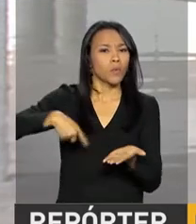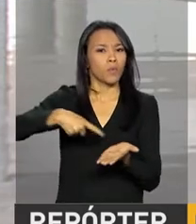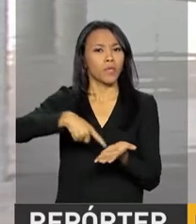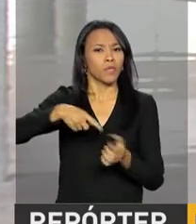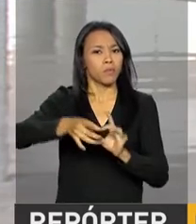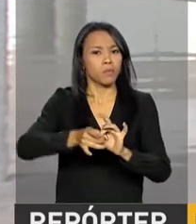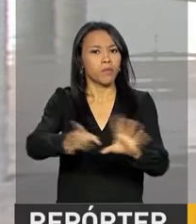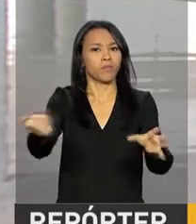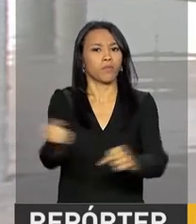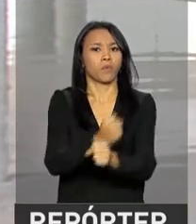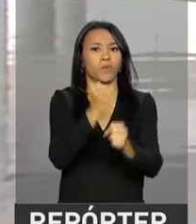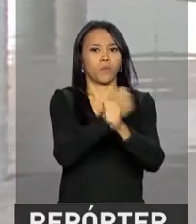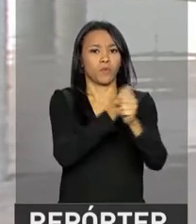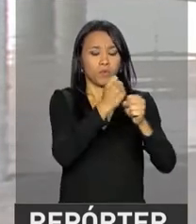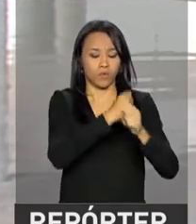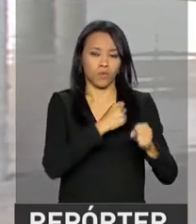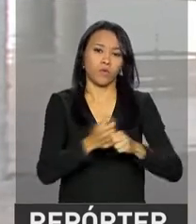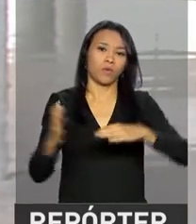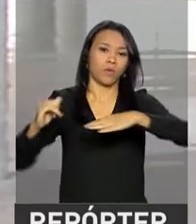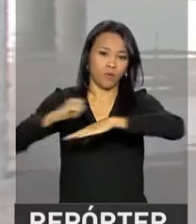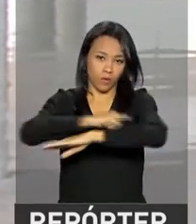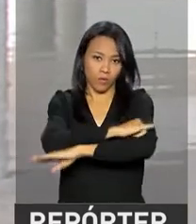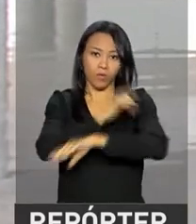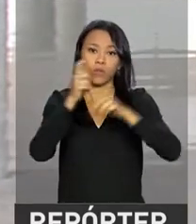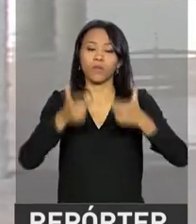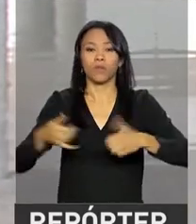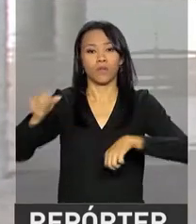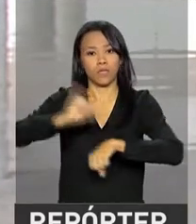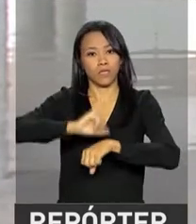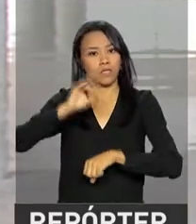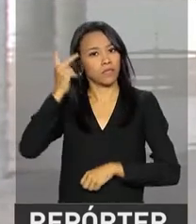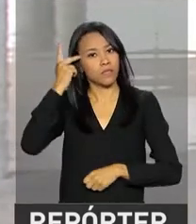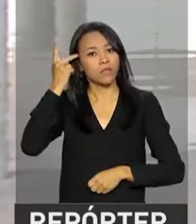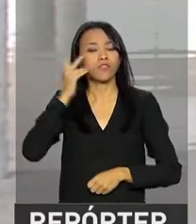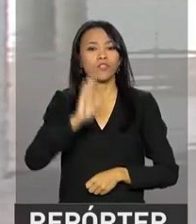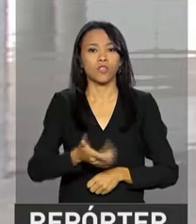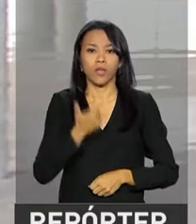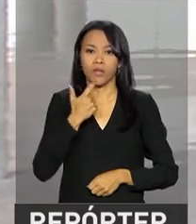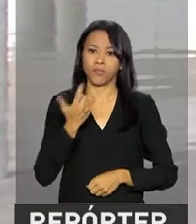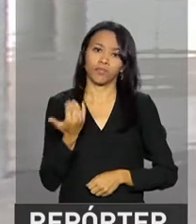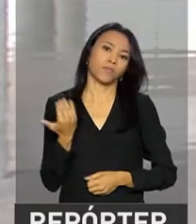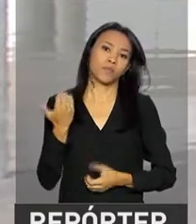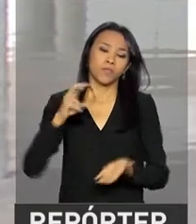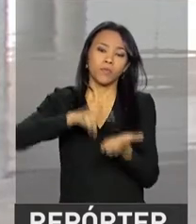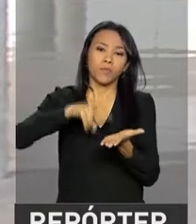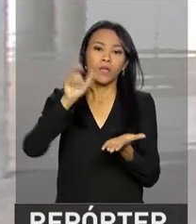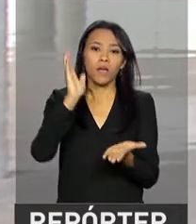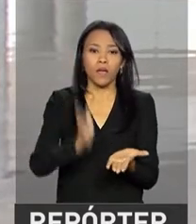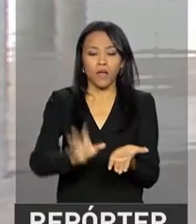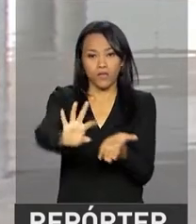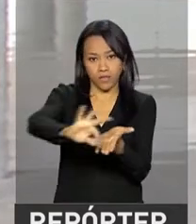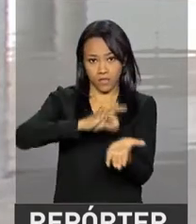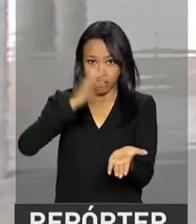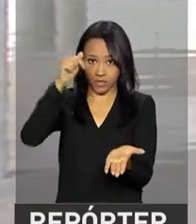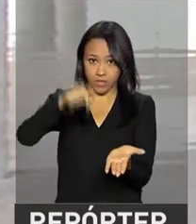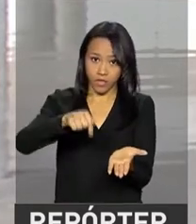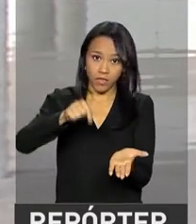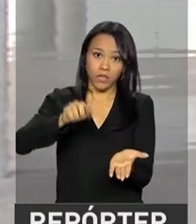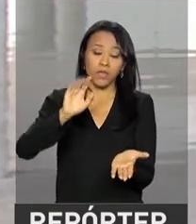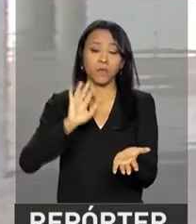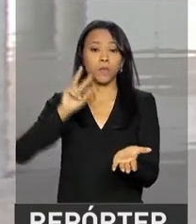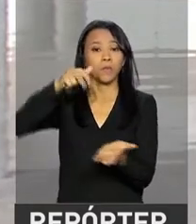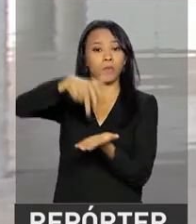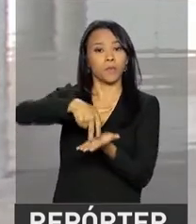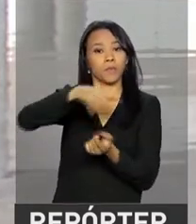leite lopes de ribeirão preto em são paulo foi assinado agora de manhã aqui no palácio do planalto com a presença